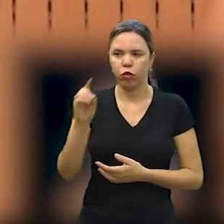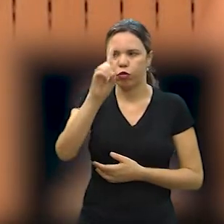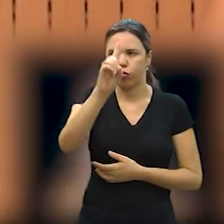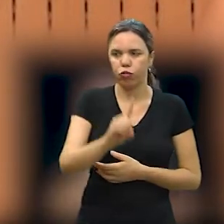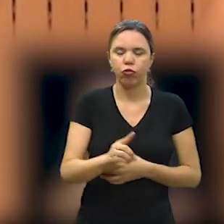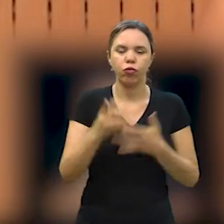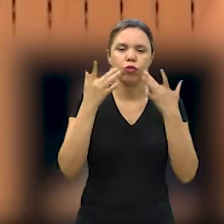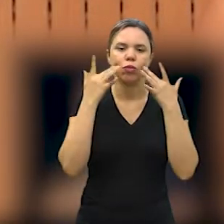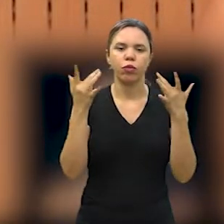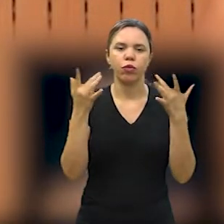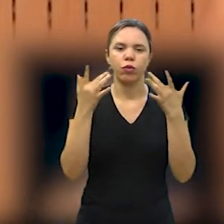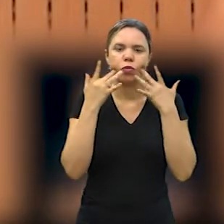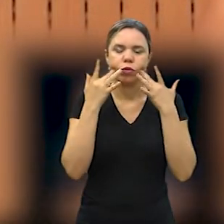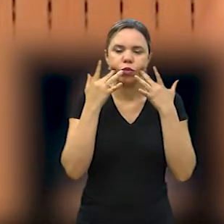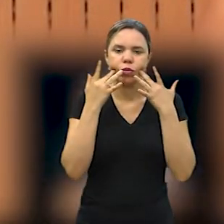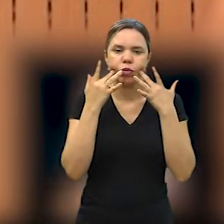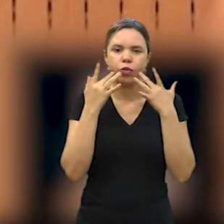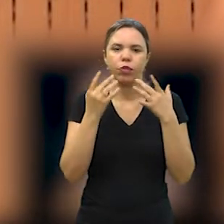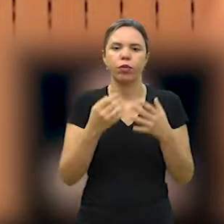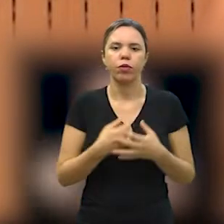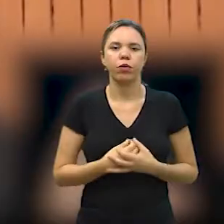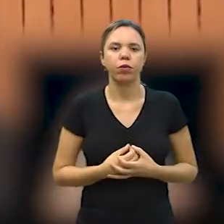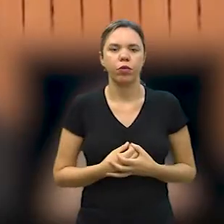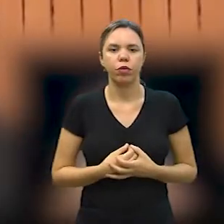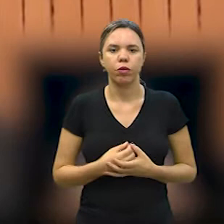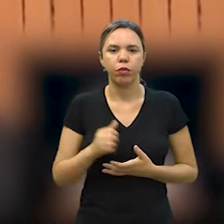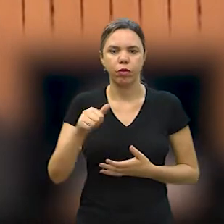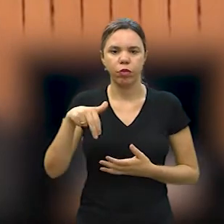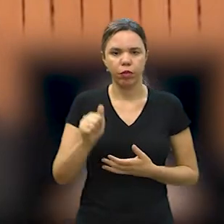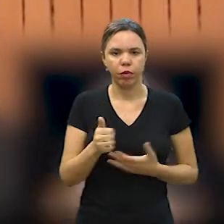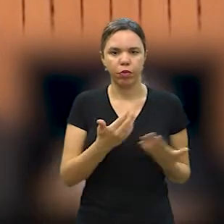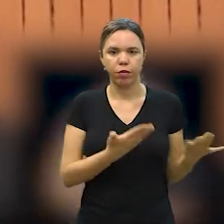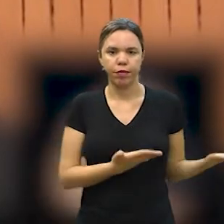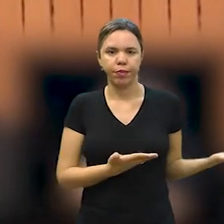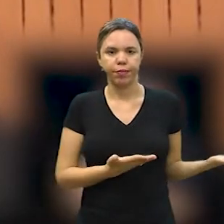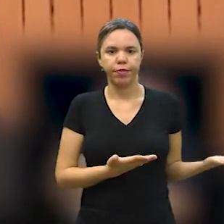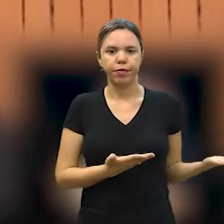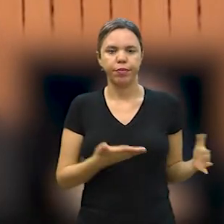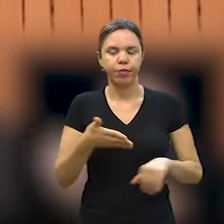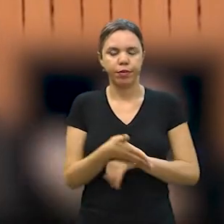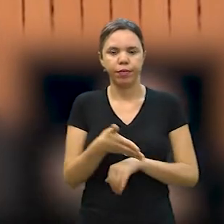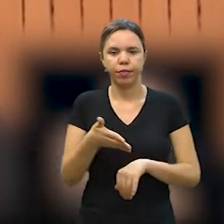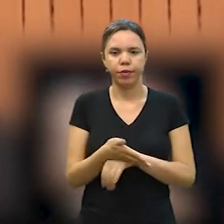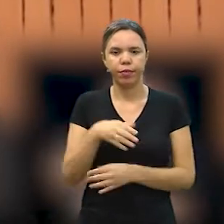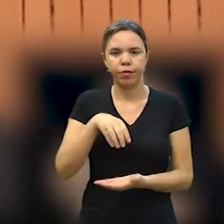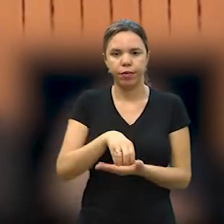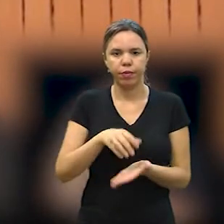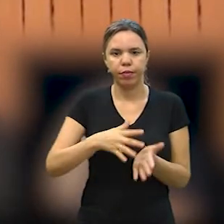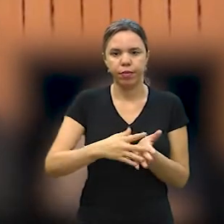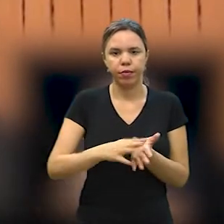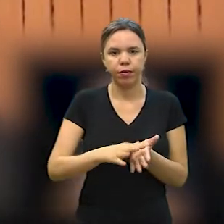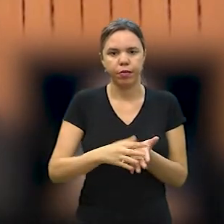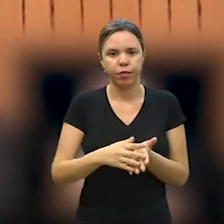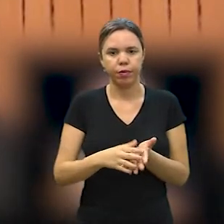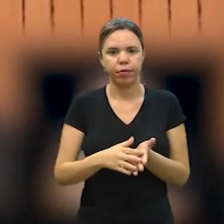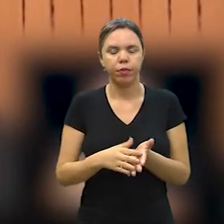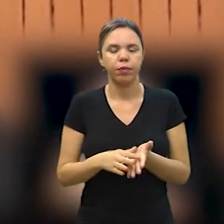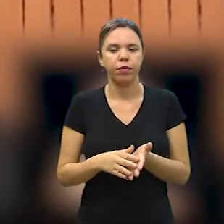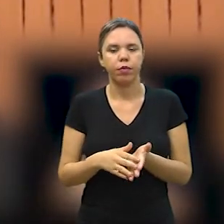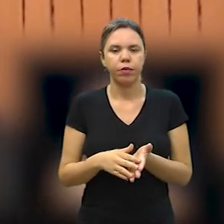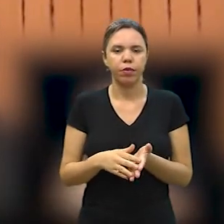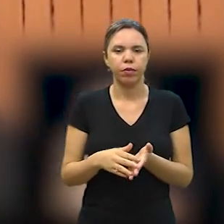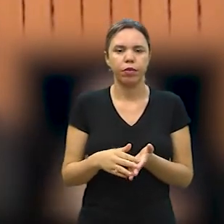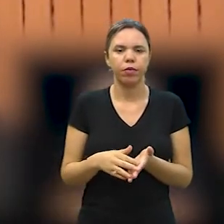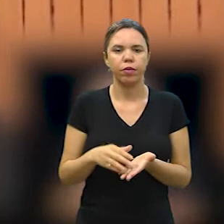que foi diretor de teatro dramaturgo já Anabela Leandro integrante do núcleo de samba cupinzeiro